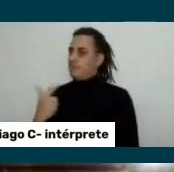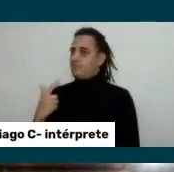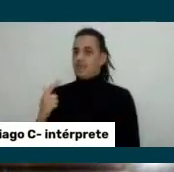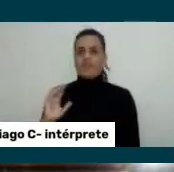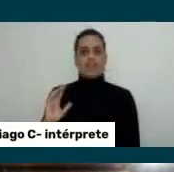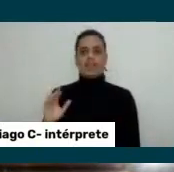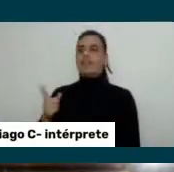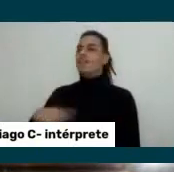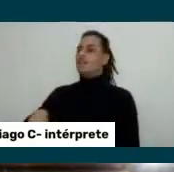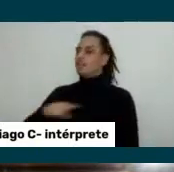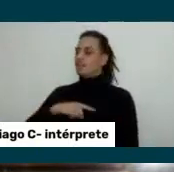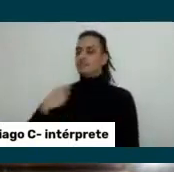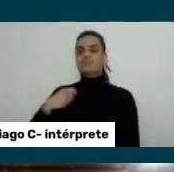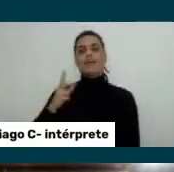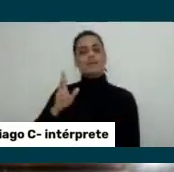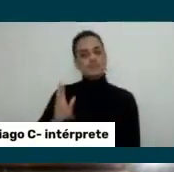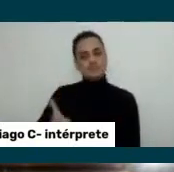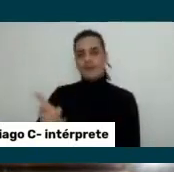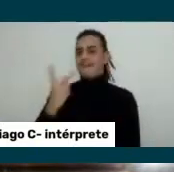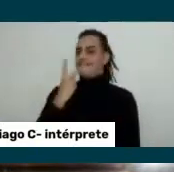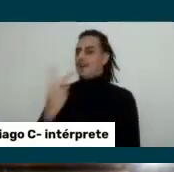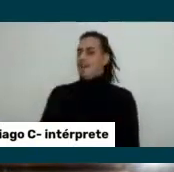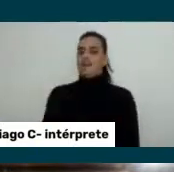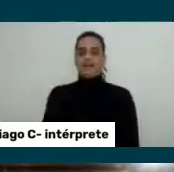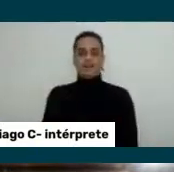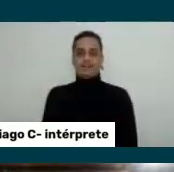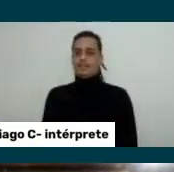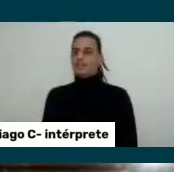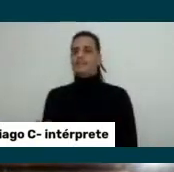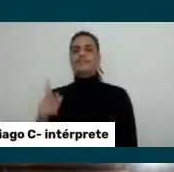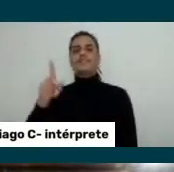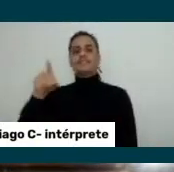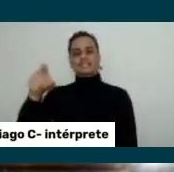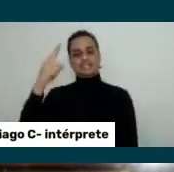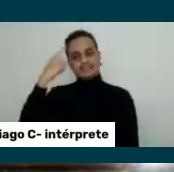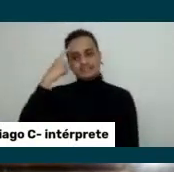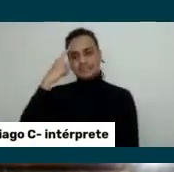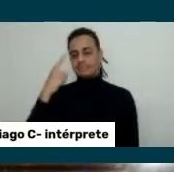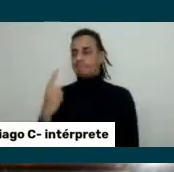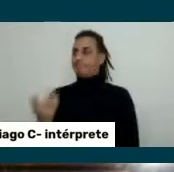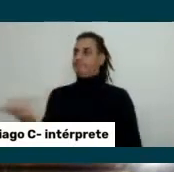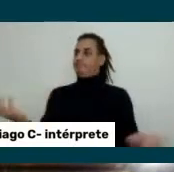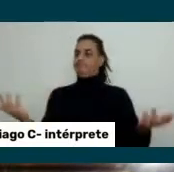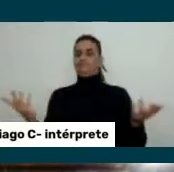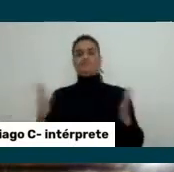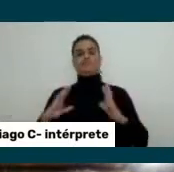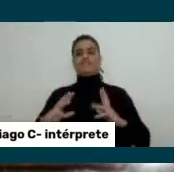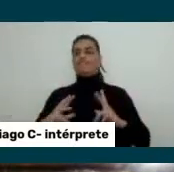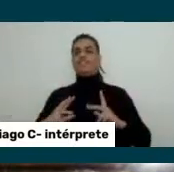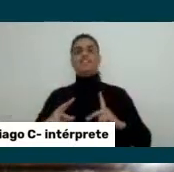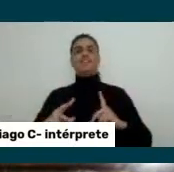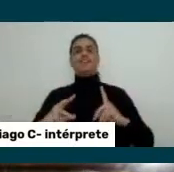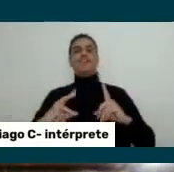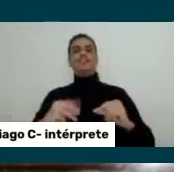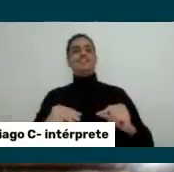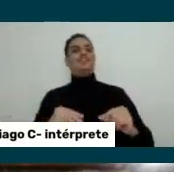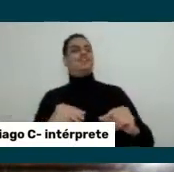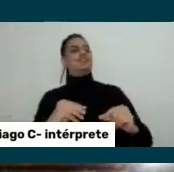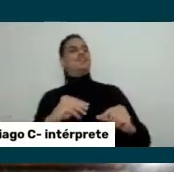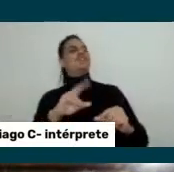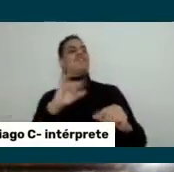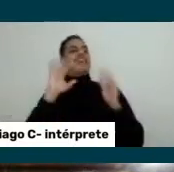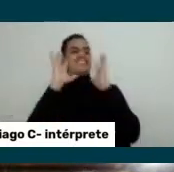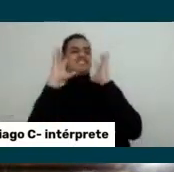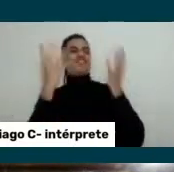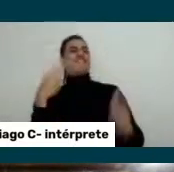seguir falando, né? Não é para quem pensa que tudo é prego, martelo resolve todos os problemas, mas nós